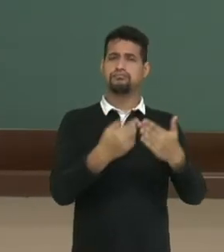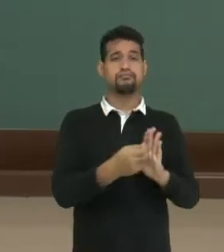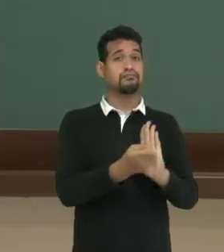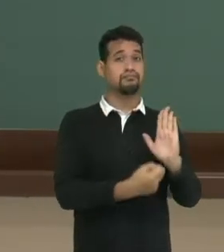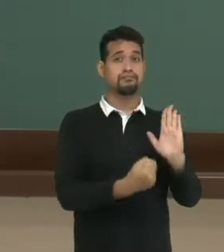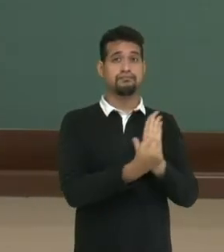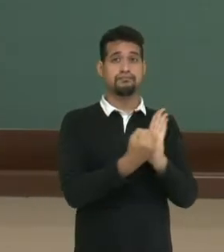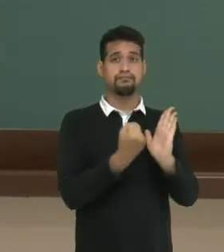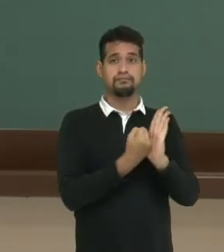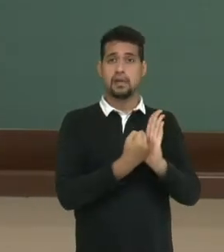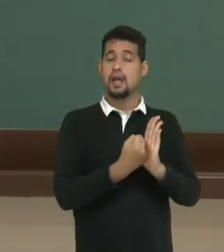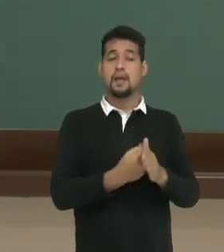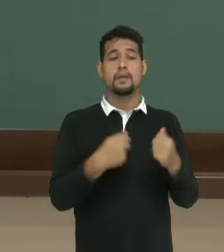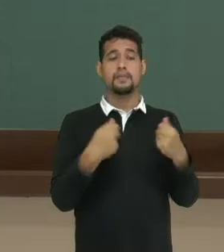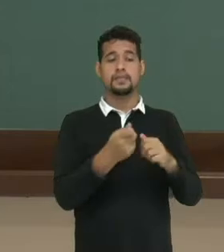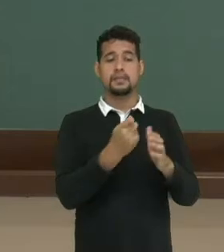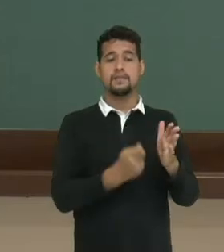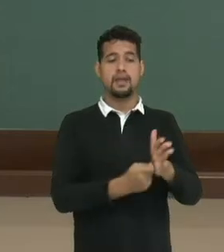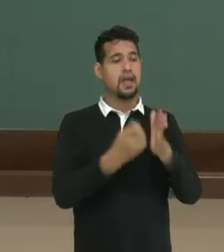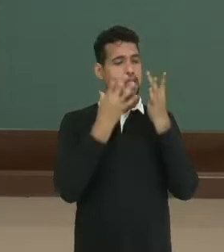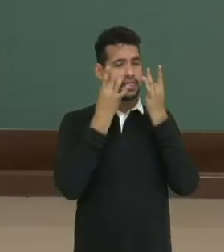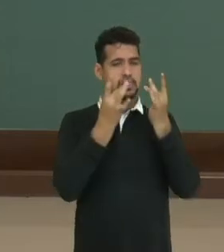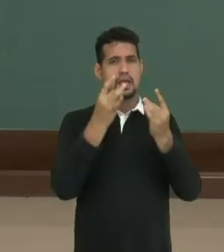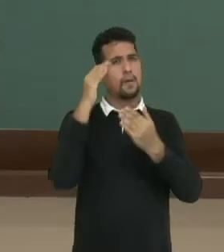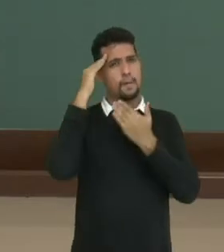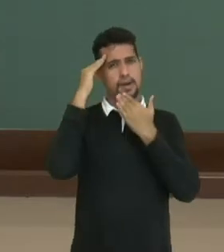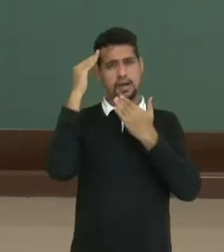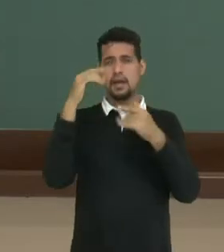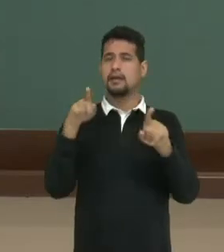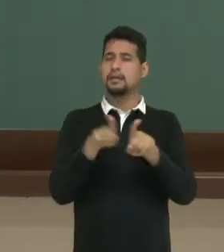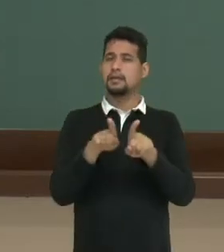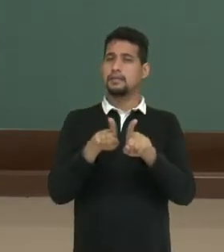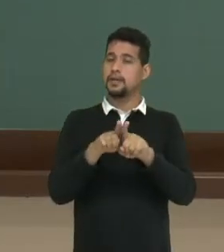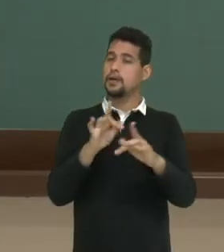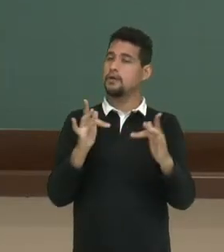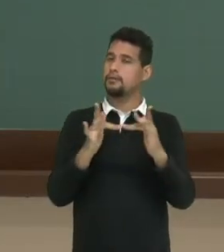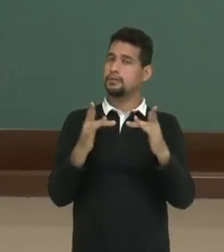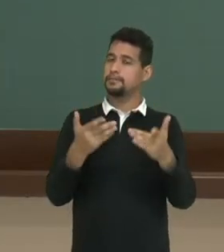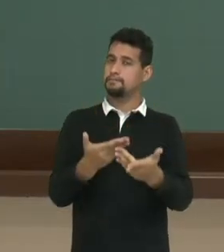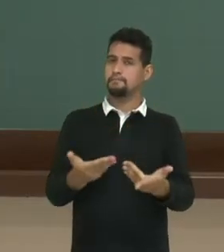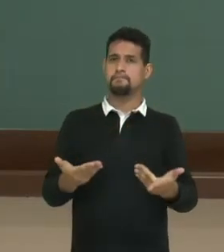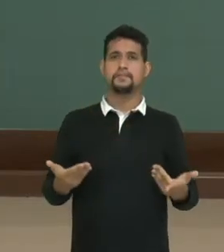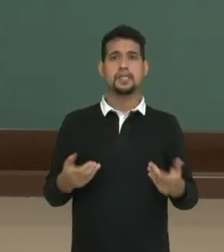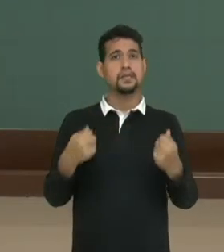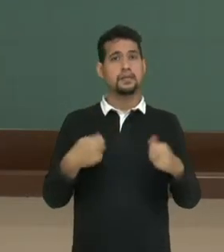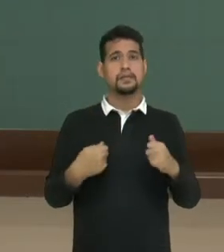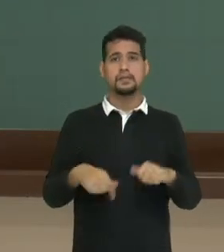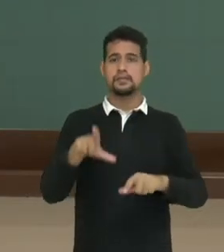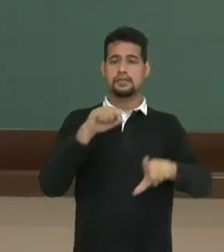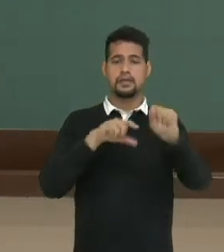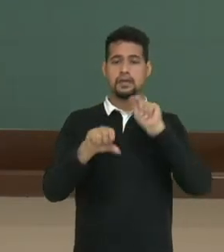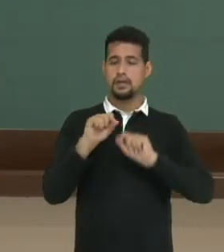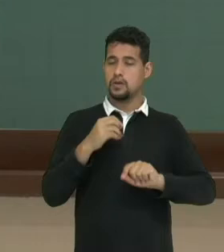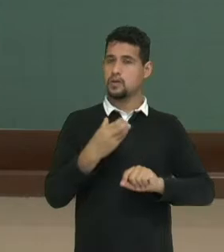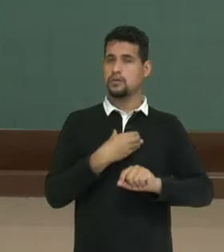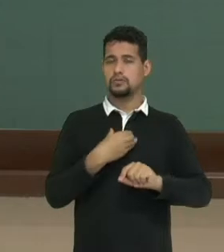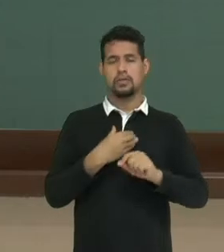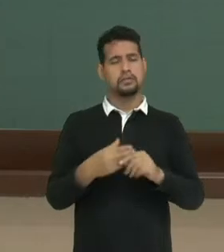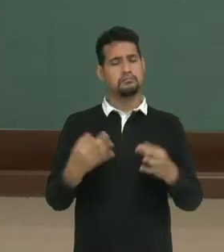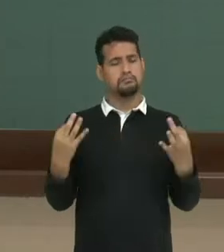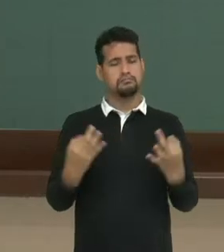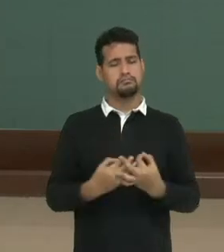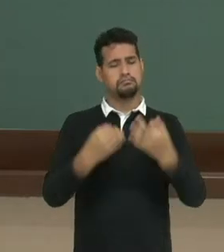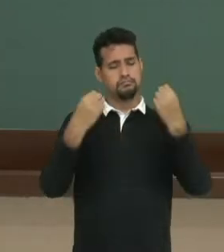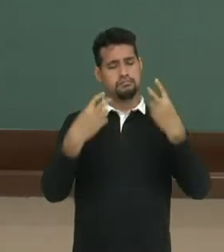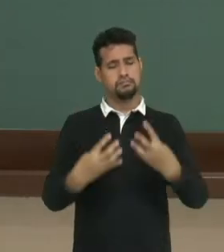ou escrevendo atenciosamente, e agradeço desde já a sua compreensão, enfim. Tenho que selecionar ali uma forma cordial de fazer o